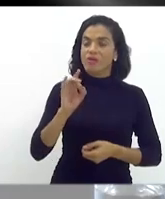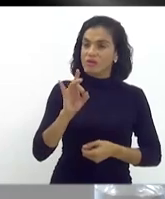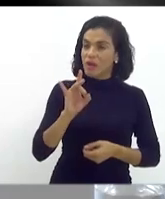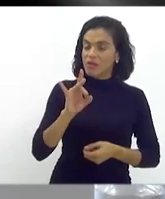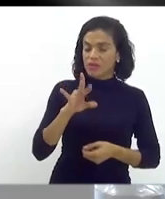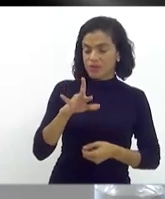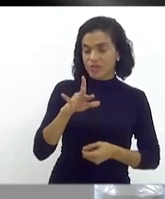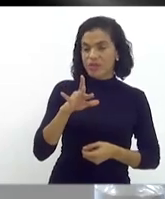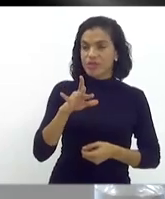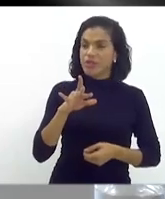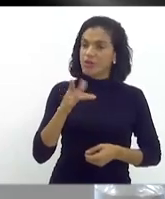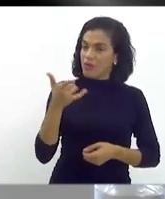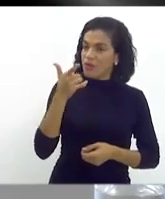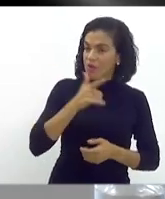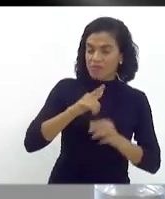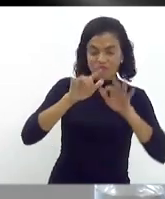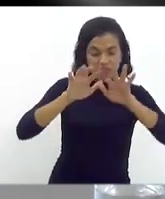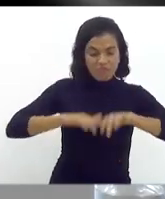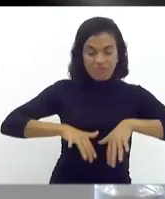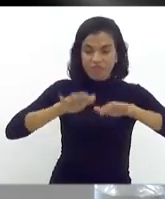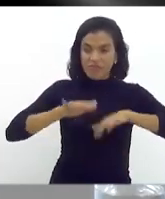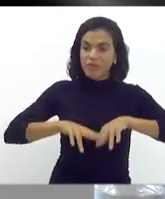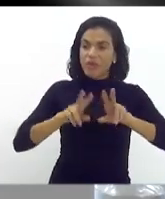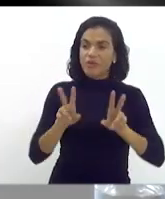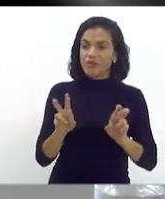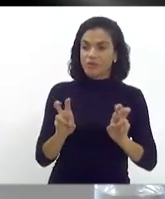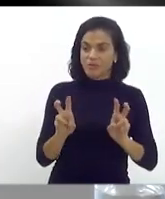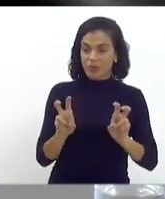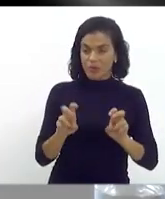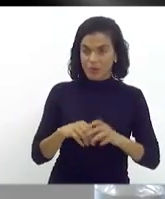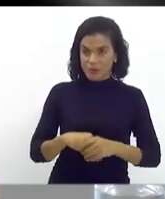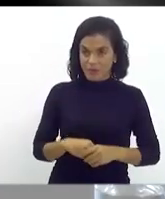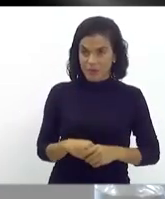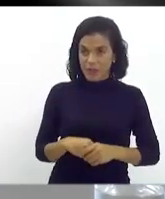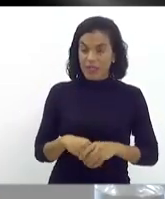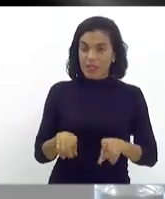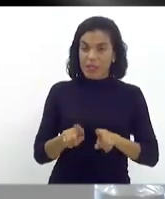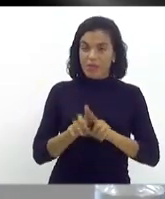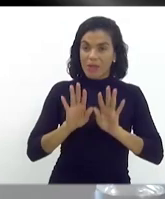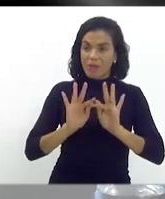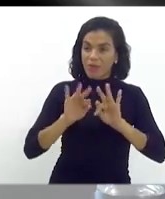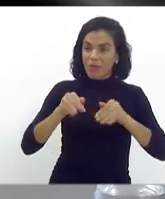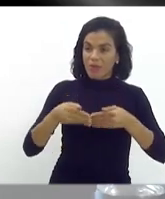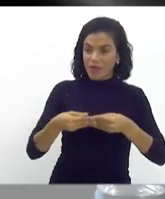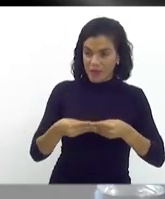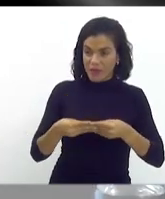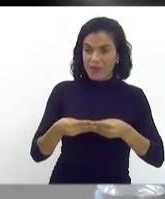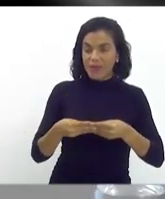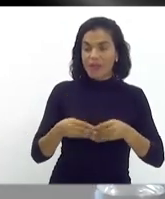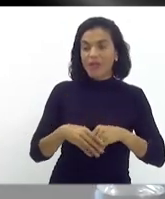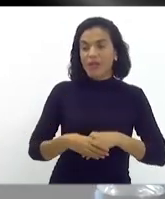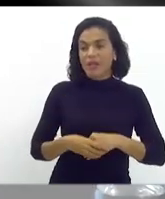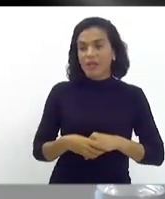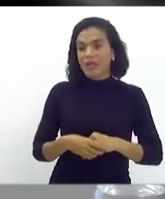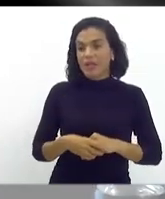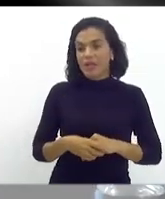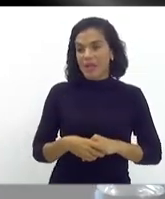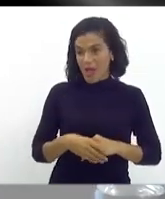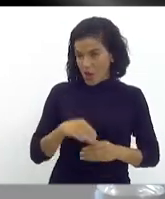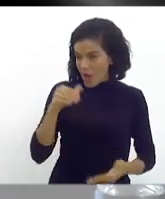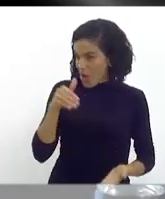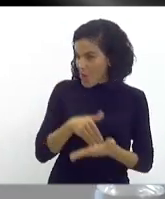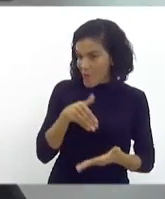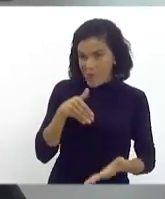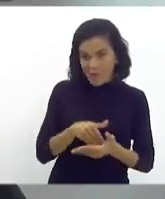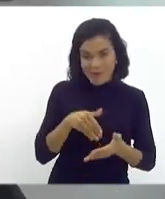chegamos a fazer uma nota técnica sobre sobre essa questão e por fim agora é no último mesmo